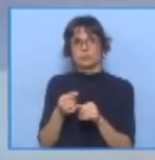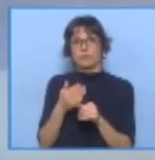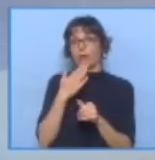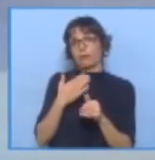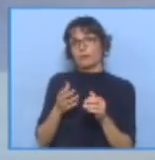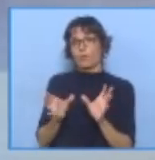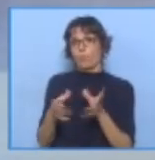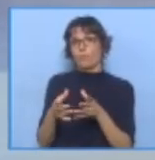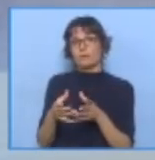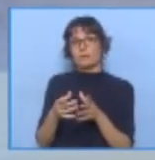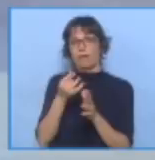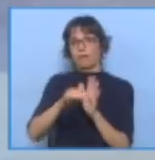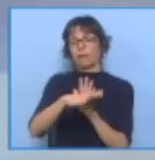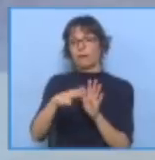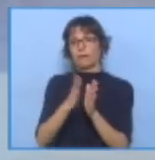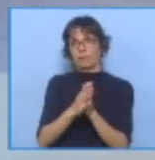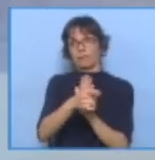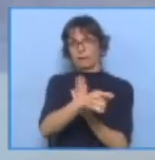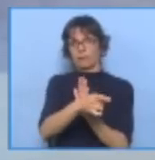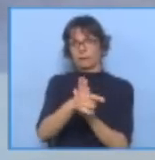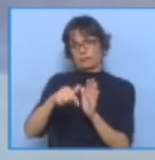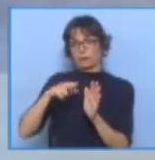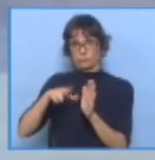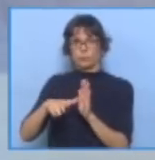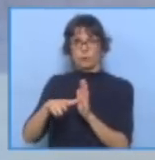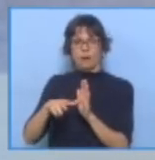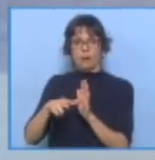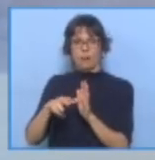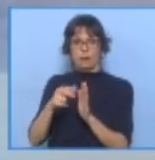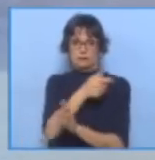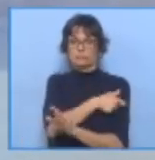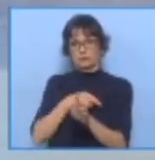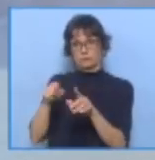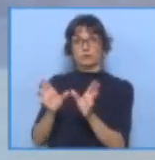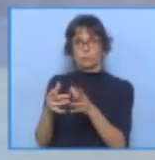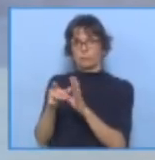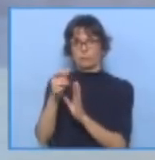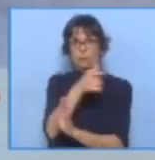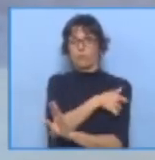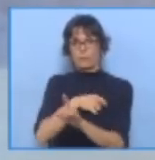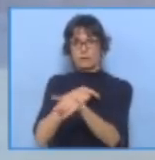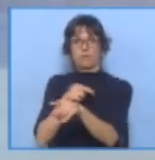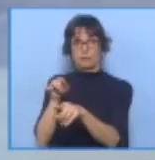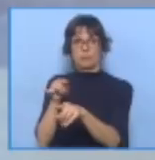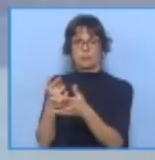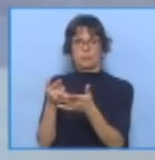Santa, nomeadamente em Portugal, e eu aproveitava a presença do Frei Vítor, comissário, para lhe perguntar